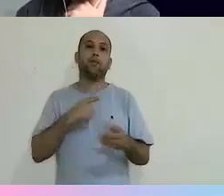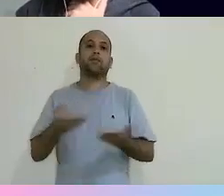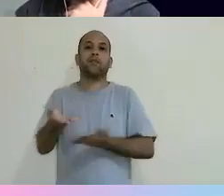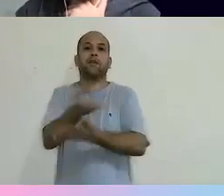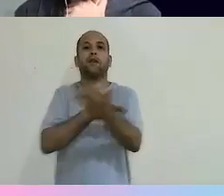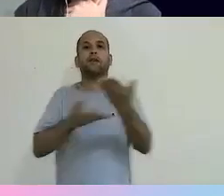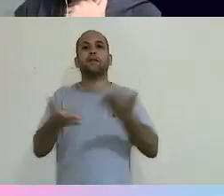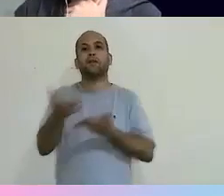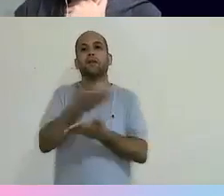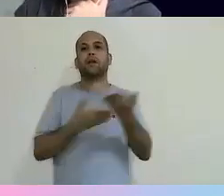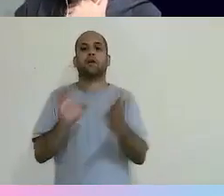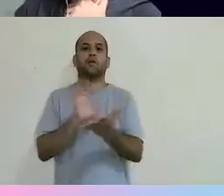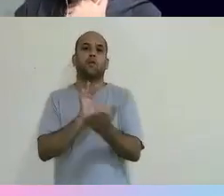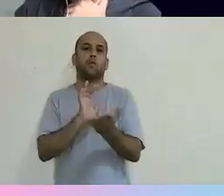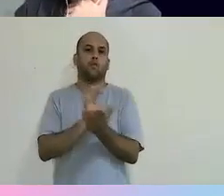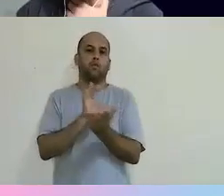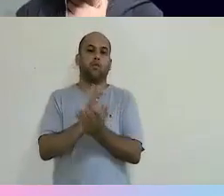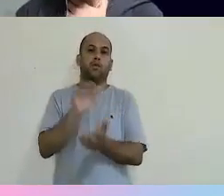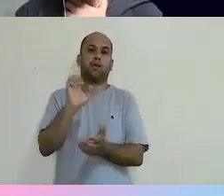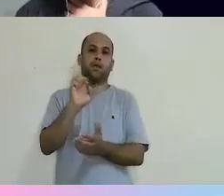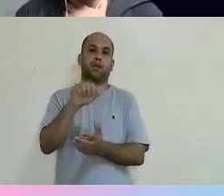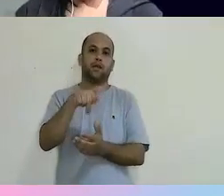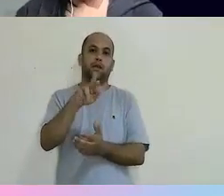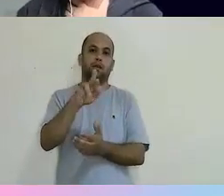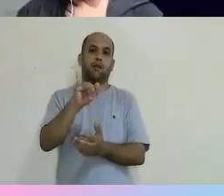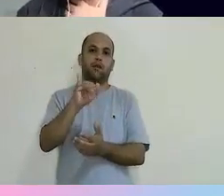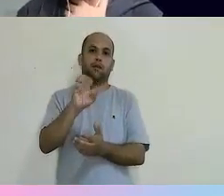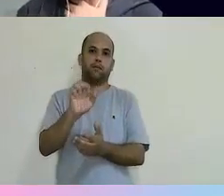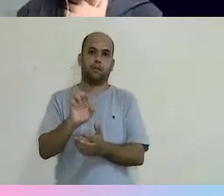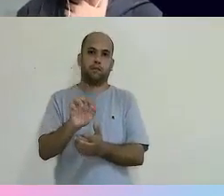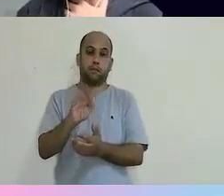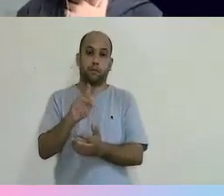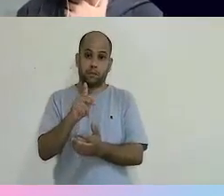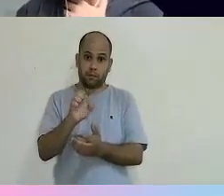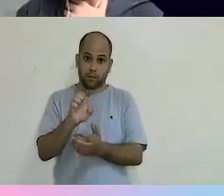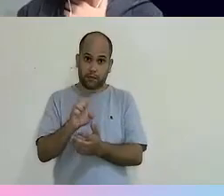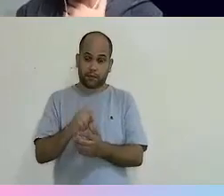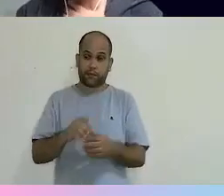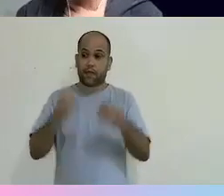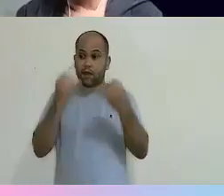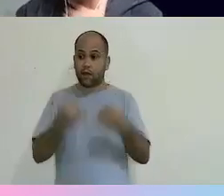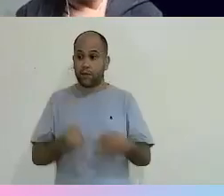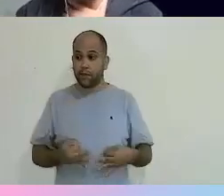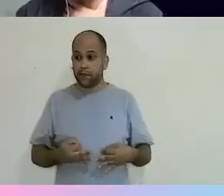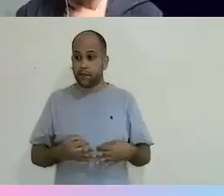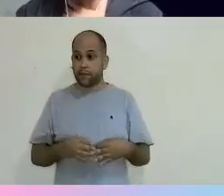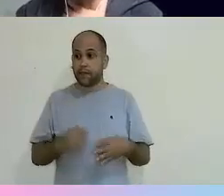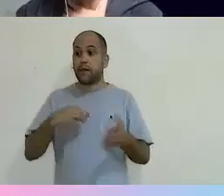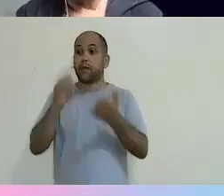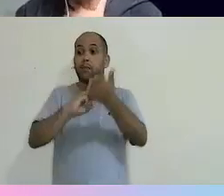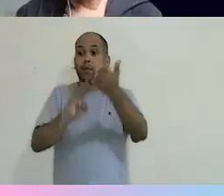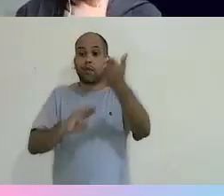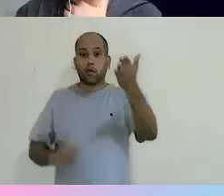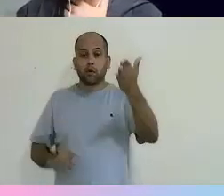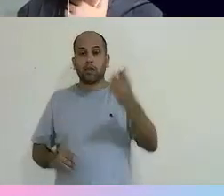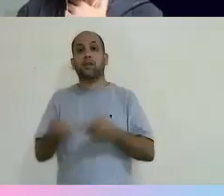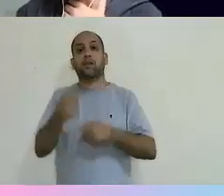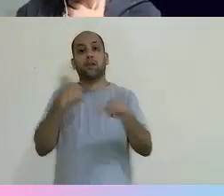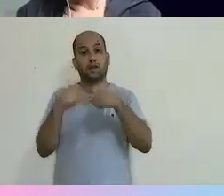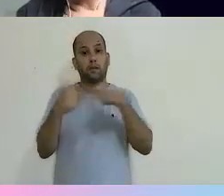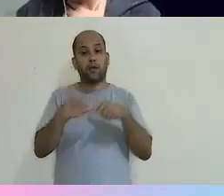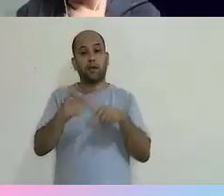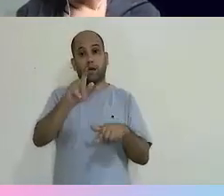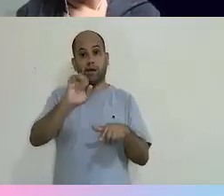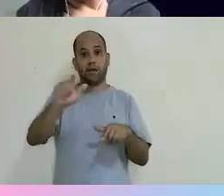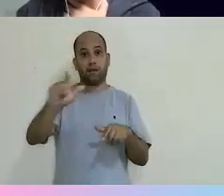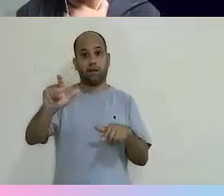em equipe. A gente falou de mindset ágil, a gente tem as metodologias de trabalho ágeis, que hoje são